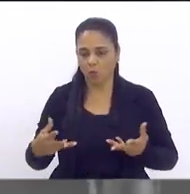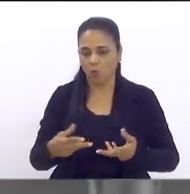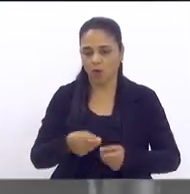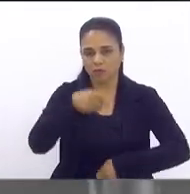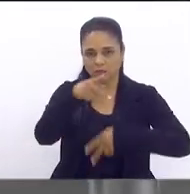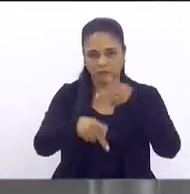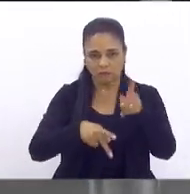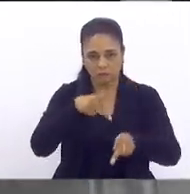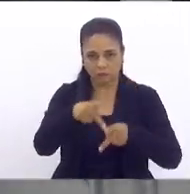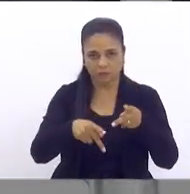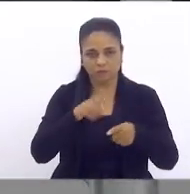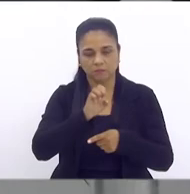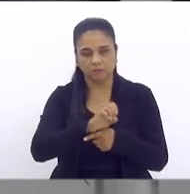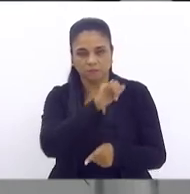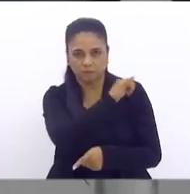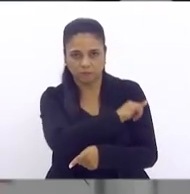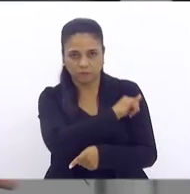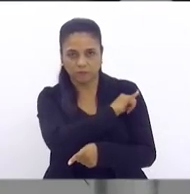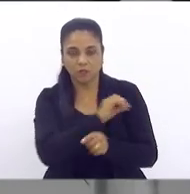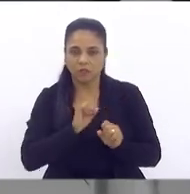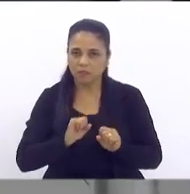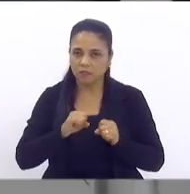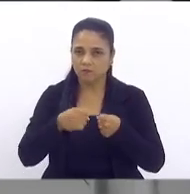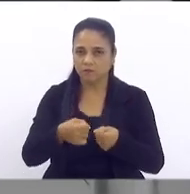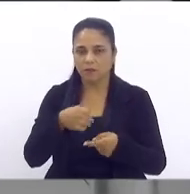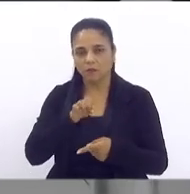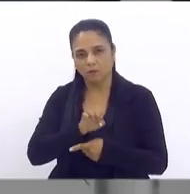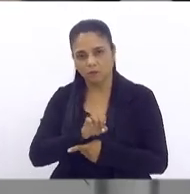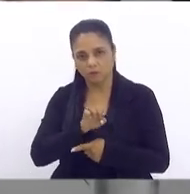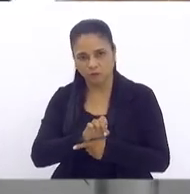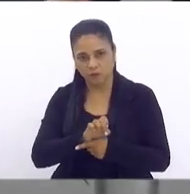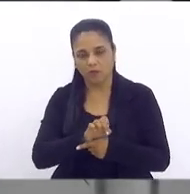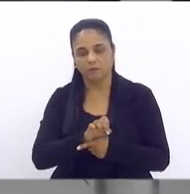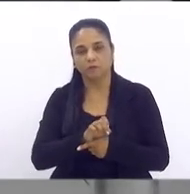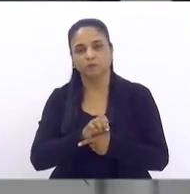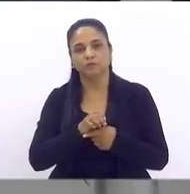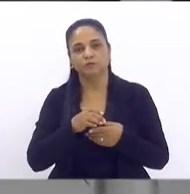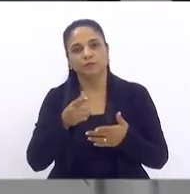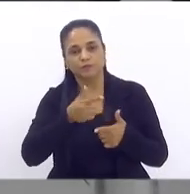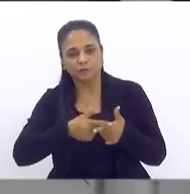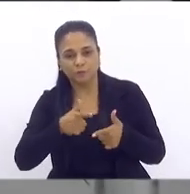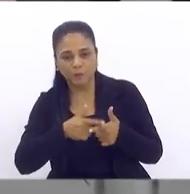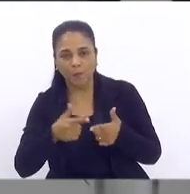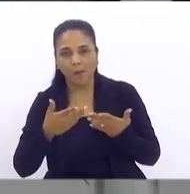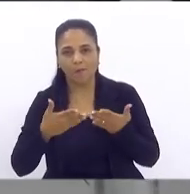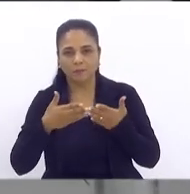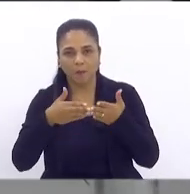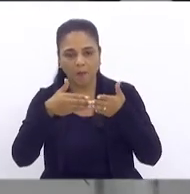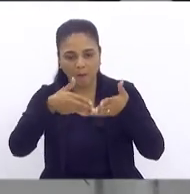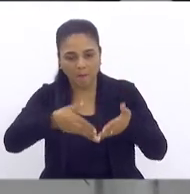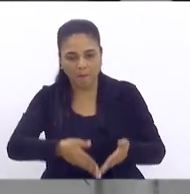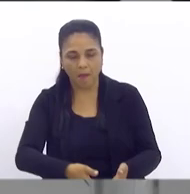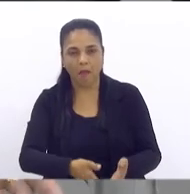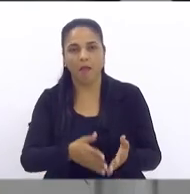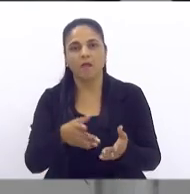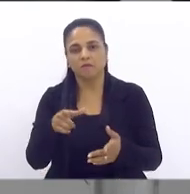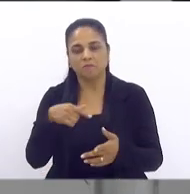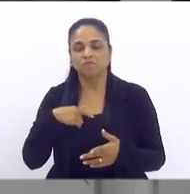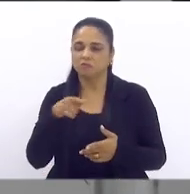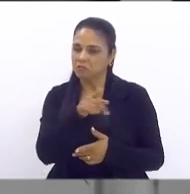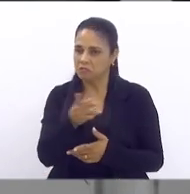cidadão do Rio de Janeiro e defender o nosso Estado desses episódios que, com muita sensibilidade e Vossa Excelência, estão